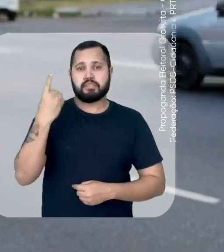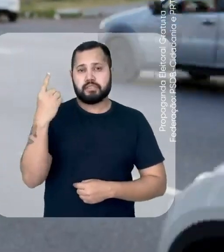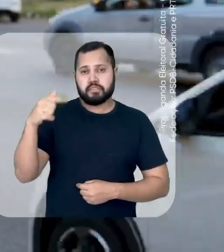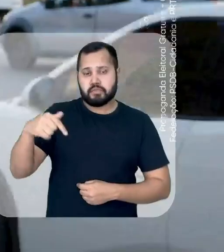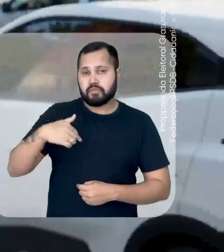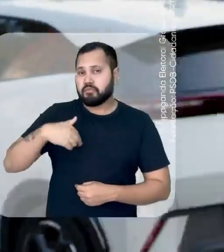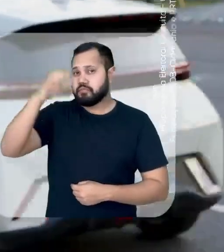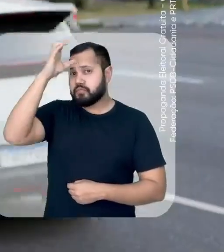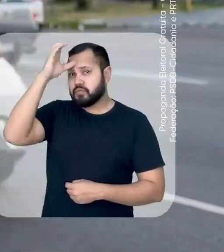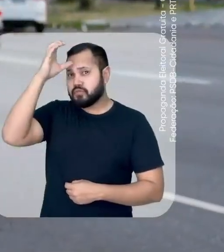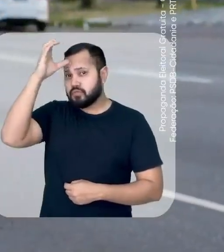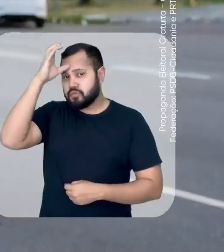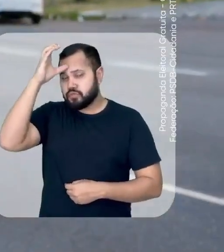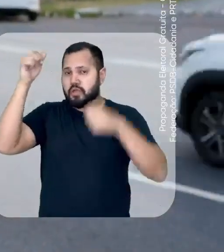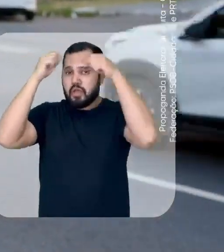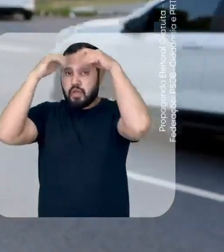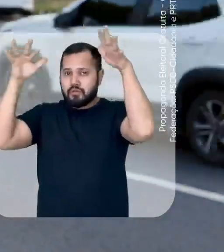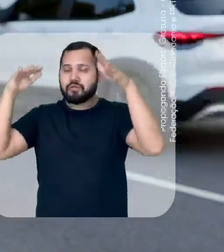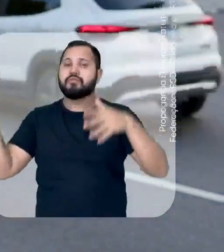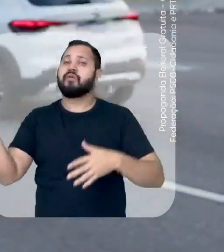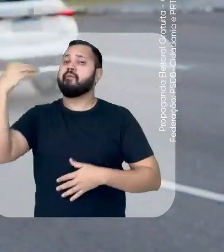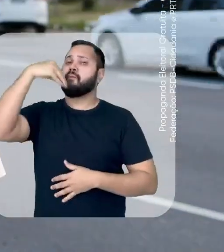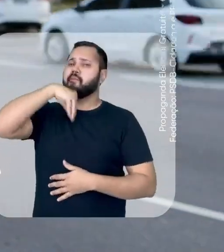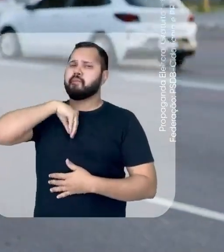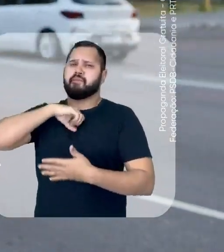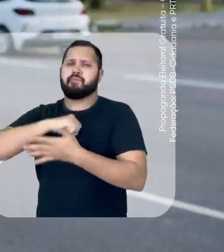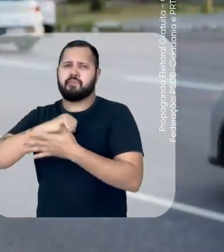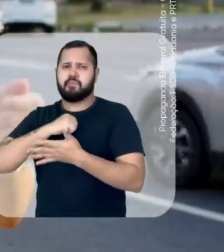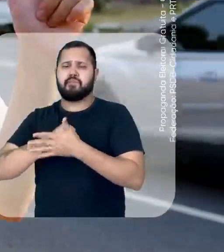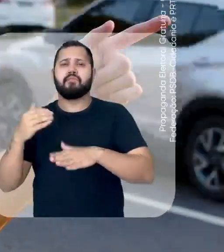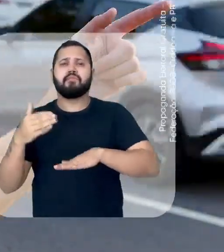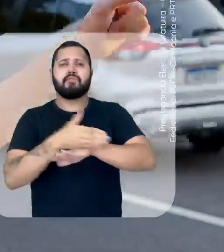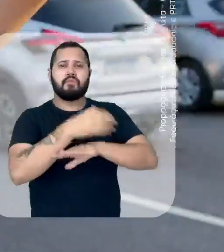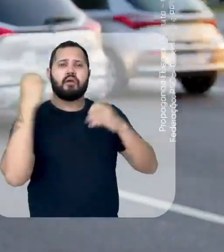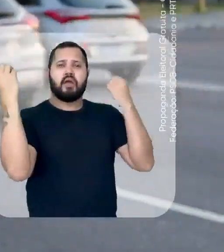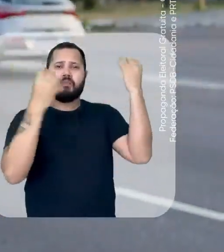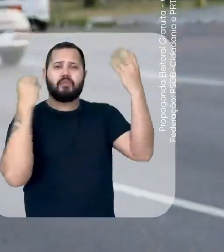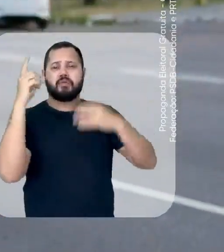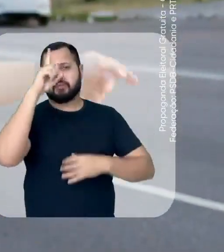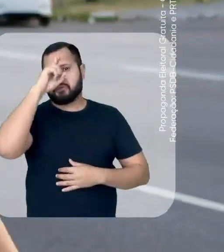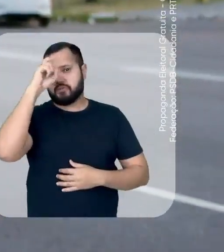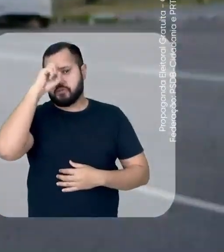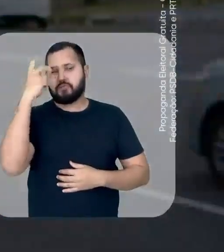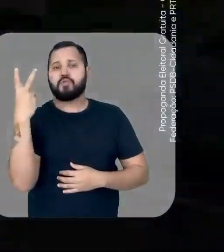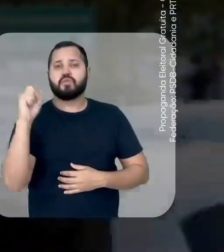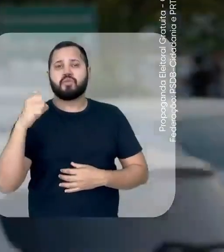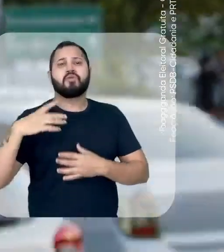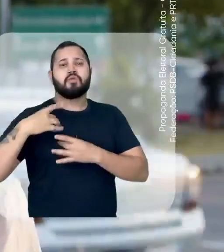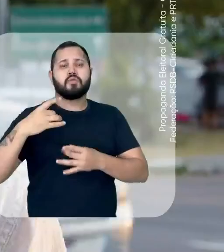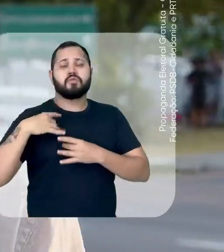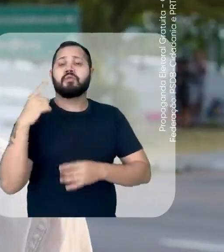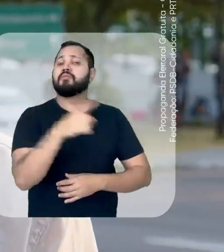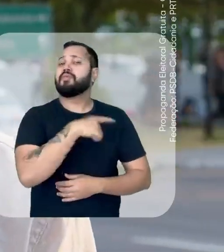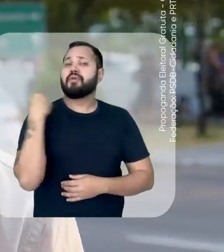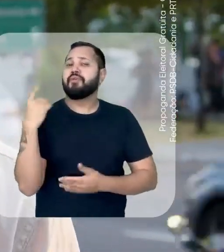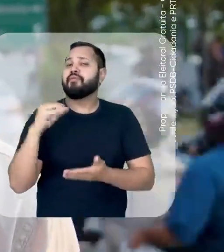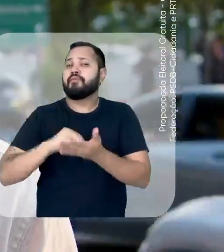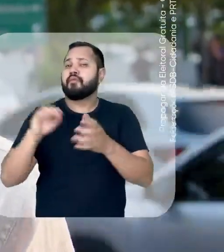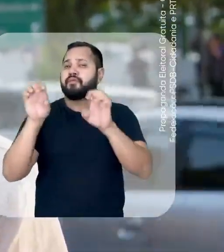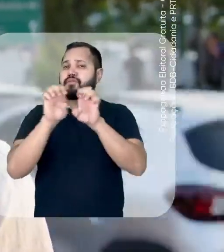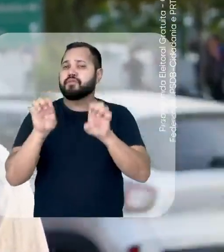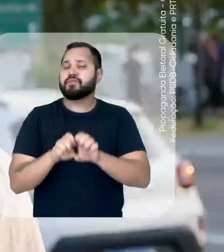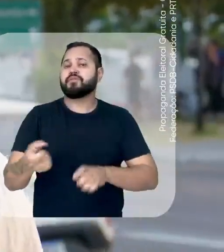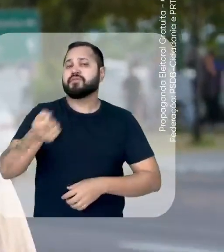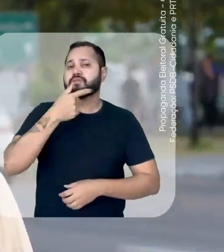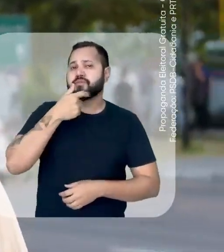Quando eu tinha 17 anos, o meu tio Luiz, autista, se engasgou e foi levado de ambulância para o 28 de agosto. Ele morreu por conta da